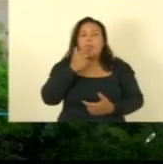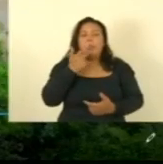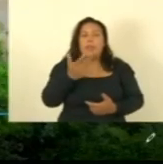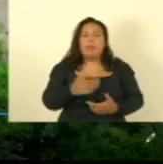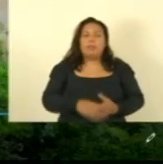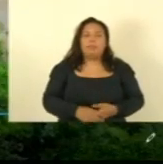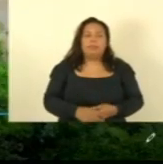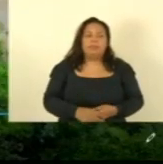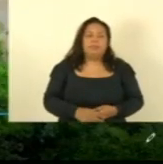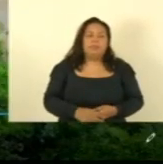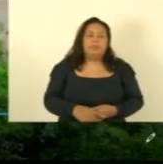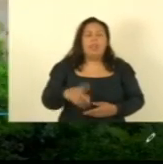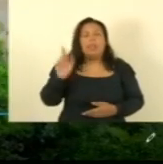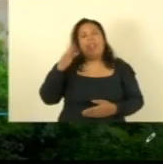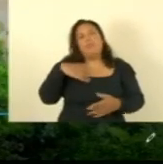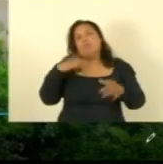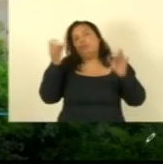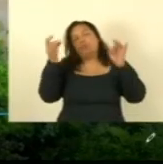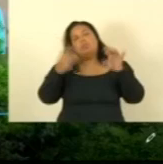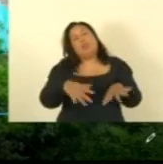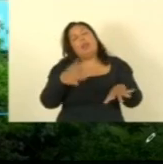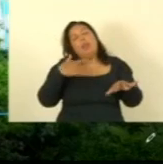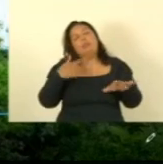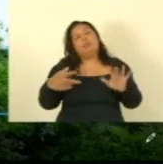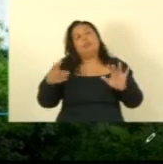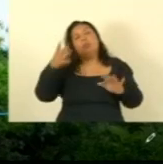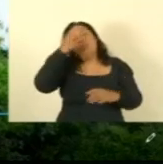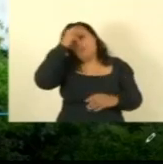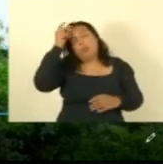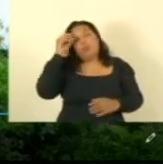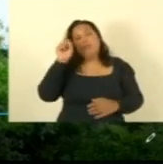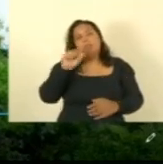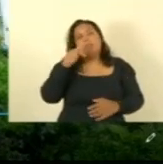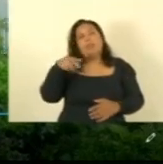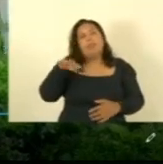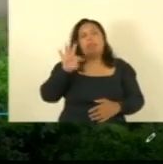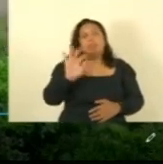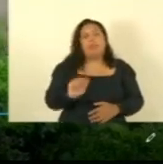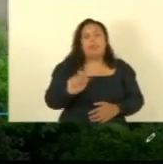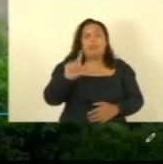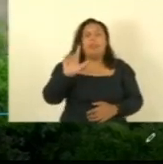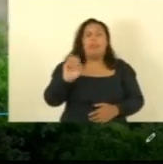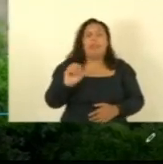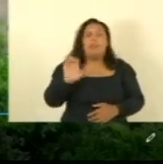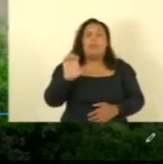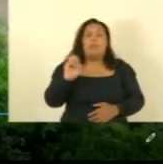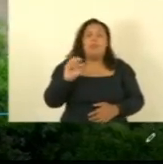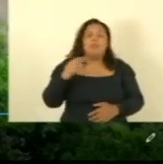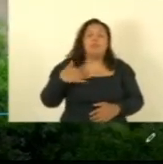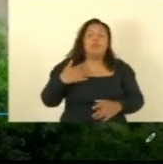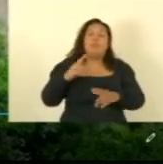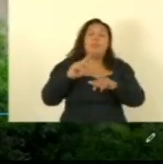dela. Do prefeito de Santa Leopoldina desde a chuva.